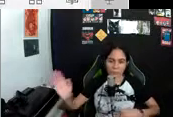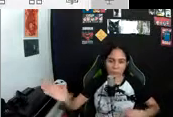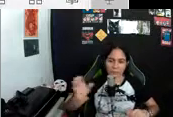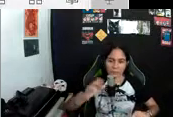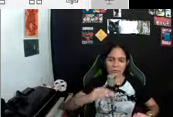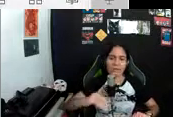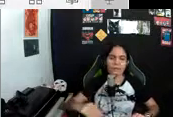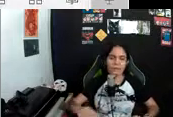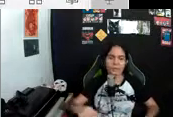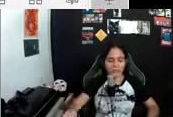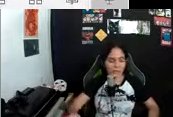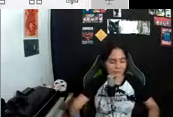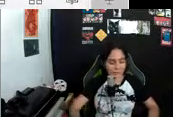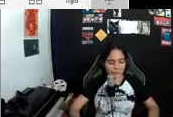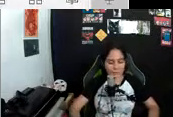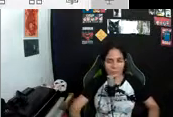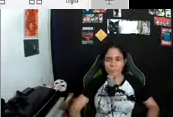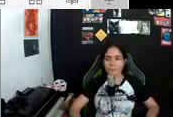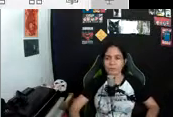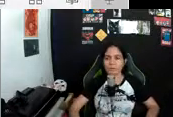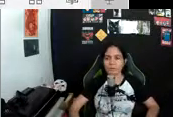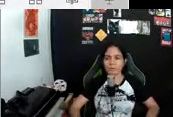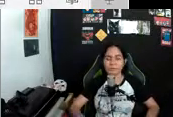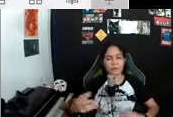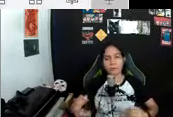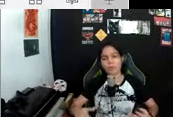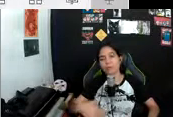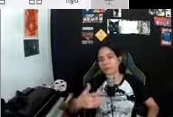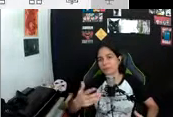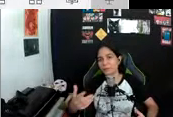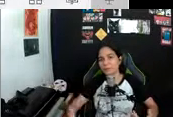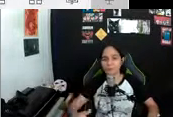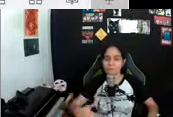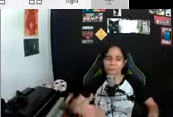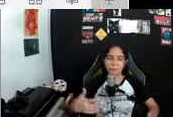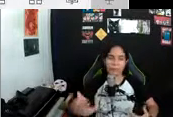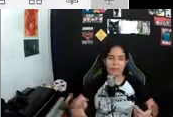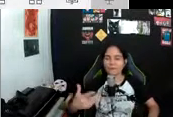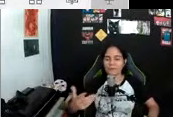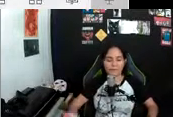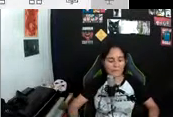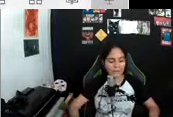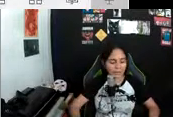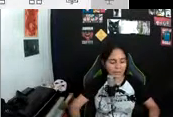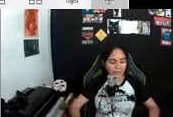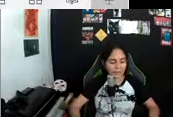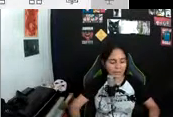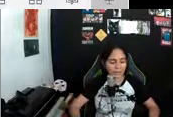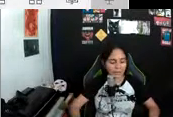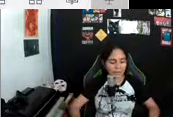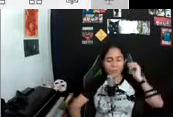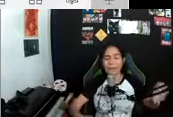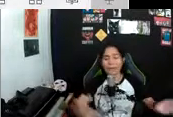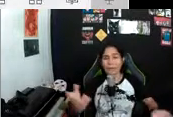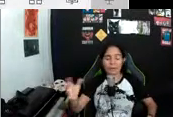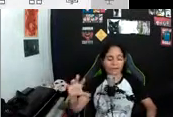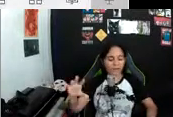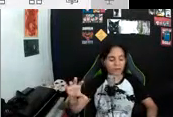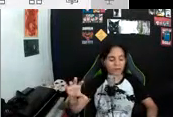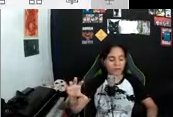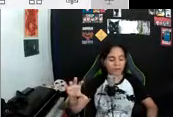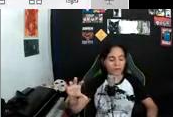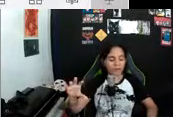quando for passando o tempo, não vai ter mais essa função de parteira, ou eles vão refazer, né? Se